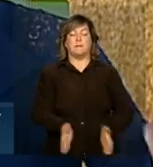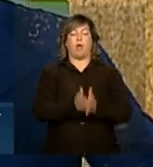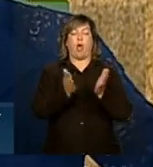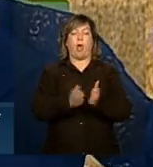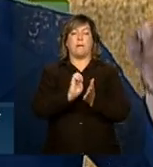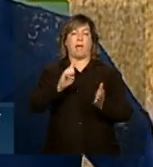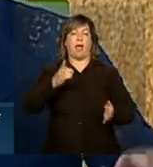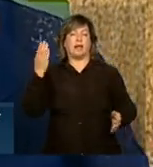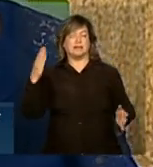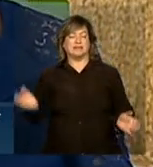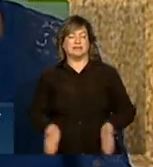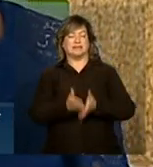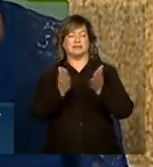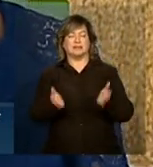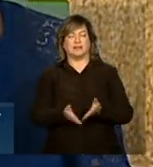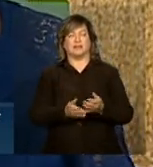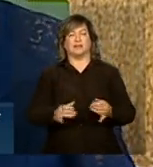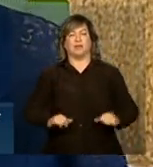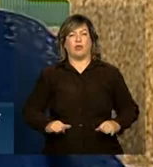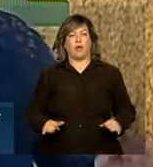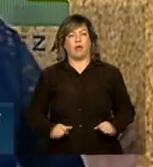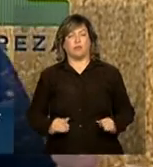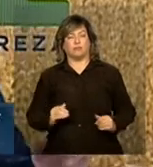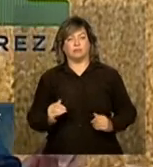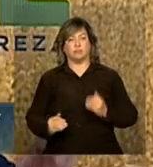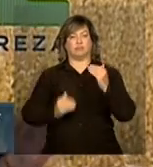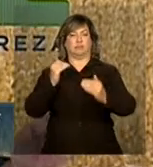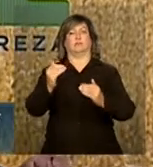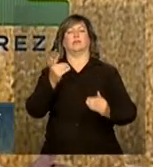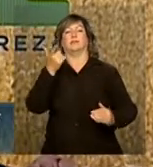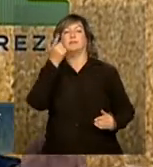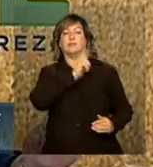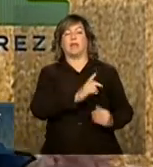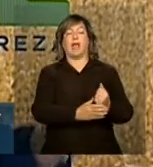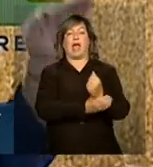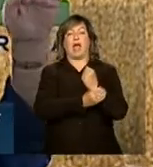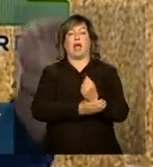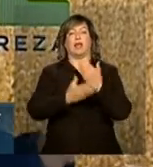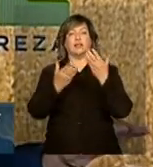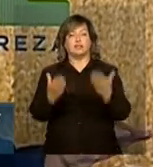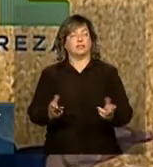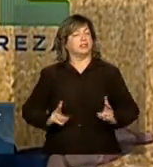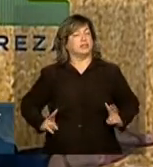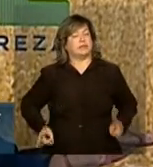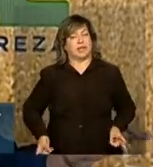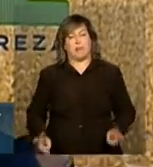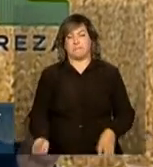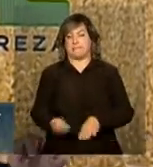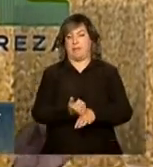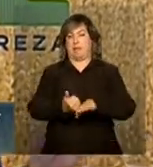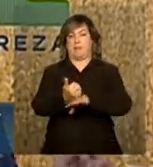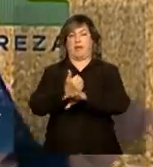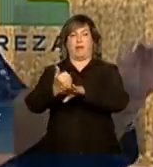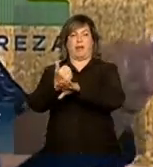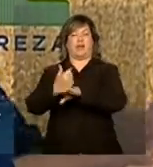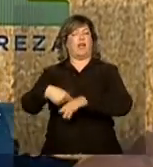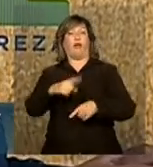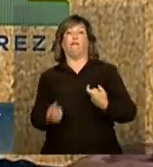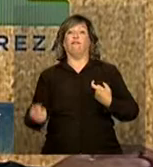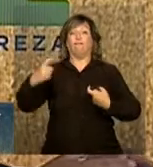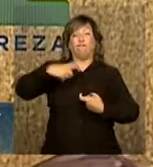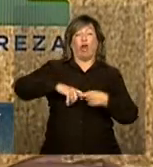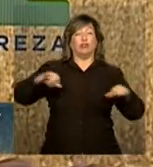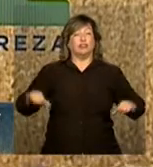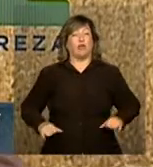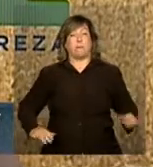pobreza, saíram da miséria, tenham essa saída garantida de forma perene, que eles não voltem à